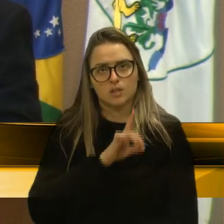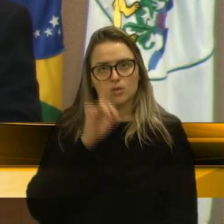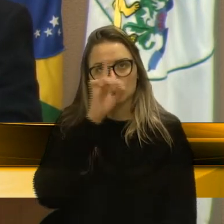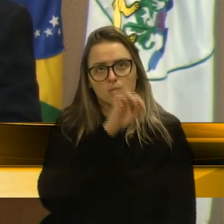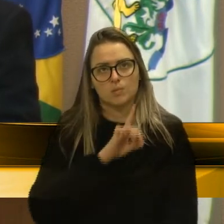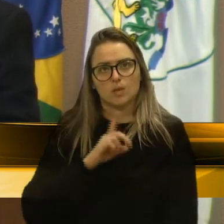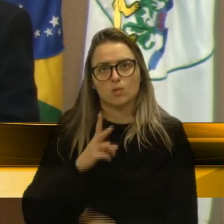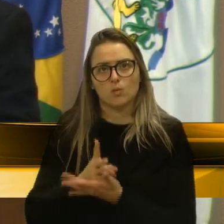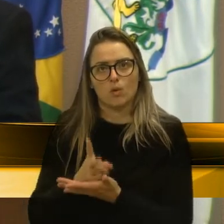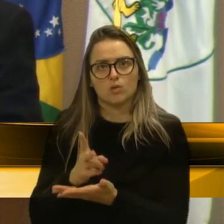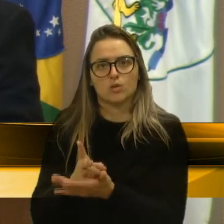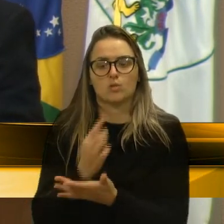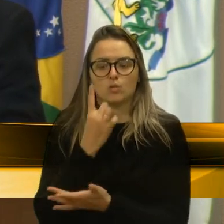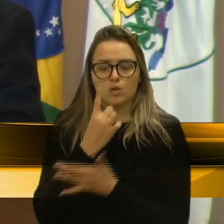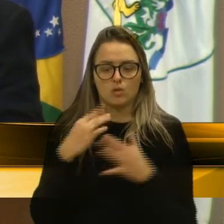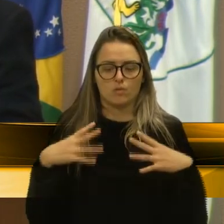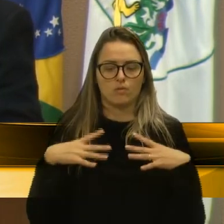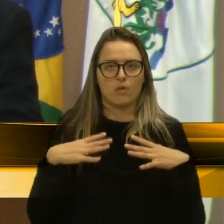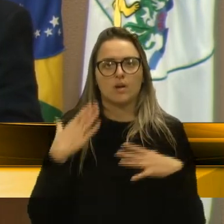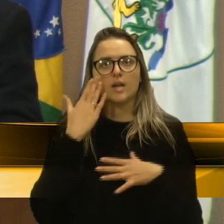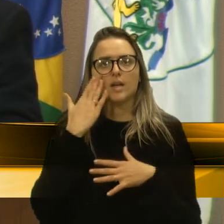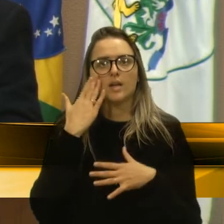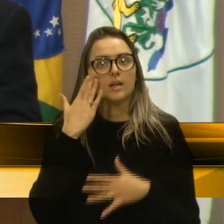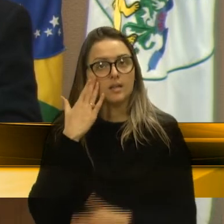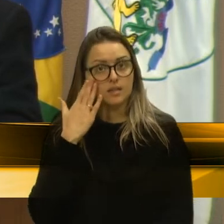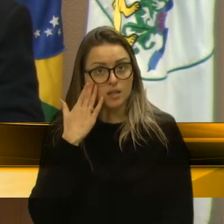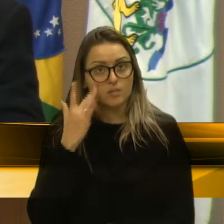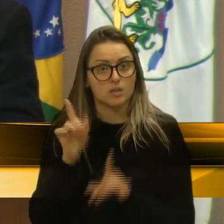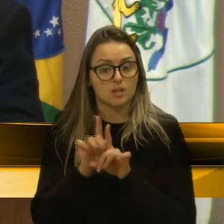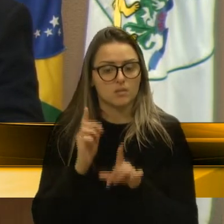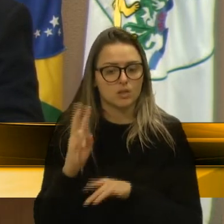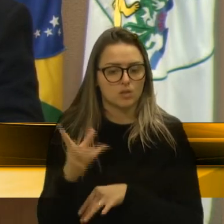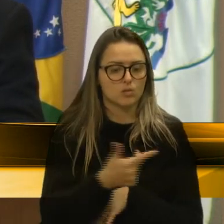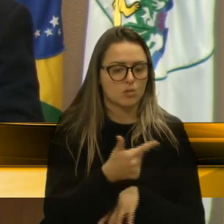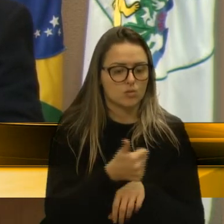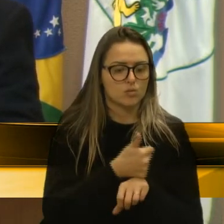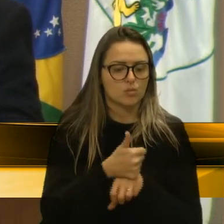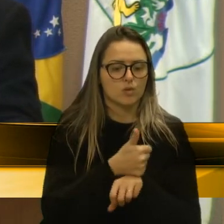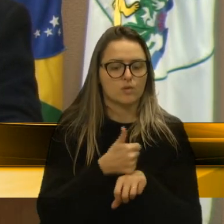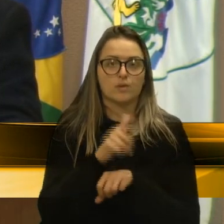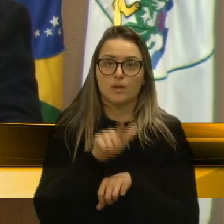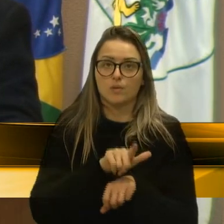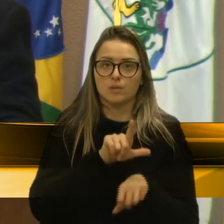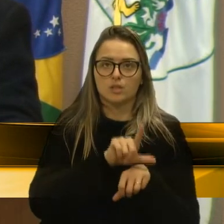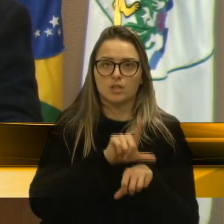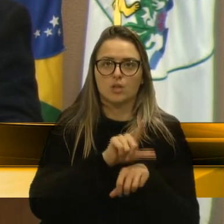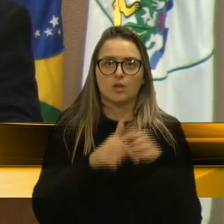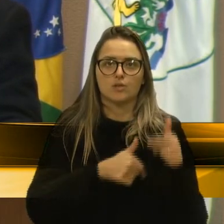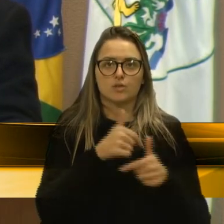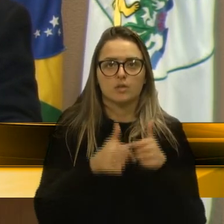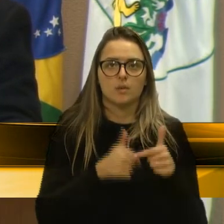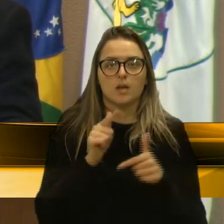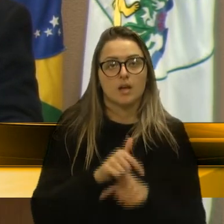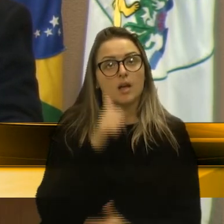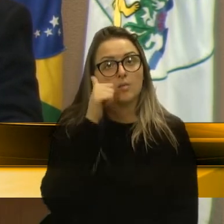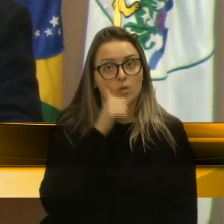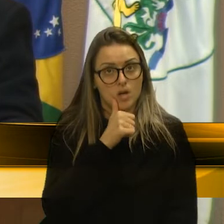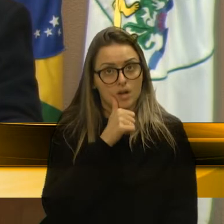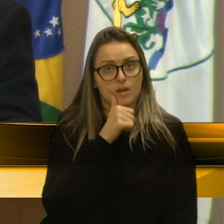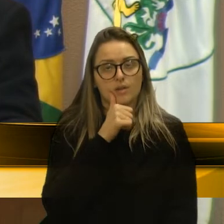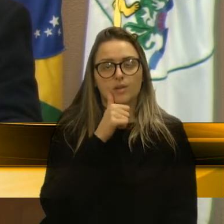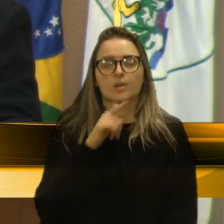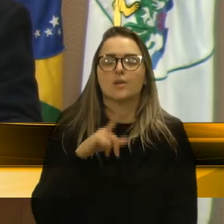em troca de um pagamento em dobro, e que obriga os trabalhadores na área do comércio a trabalharem no